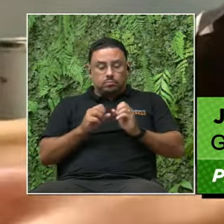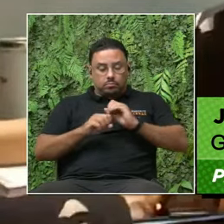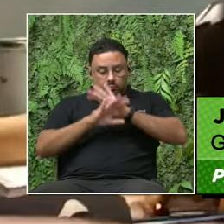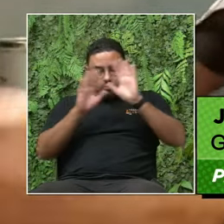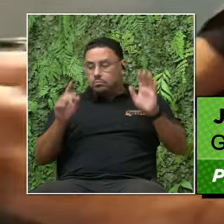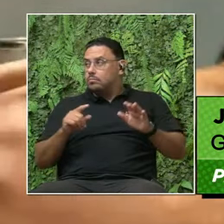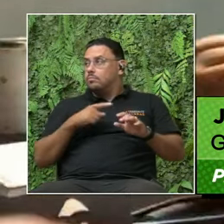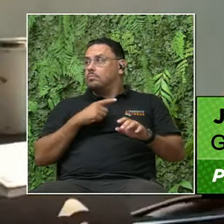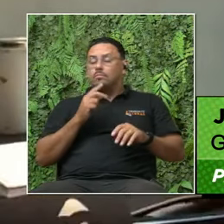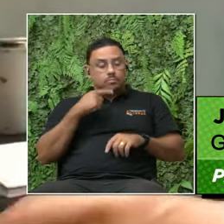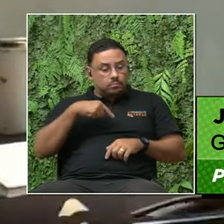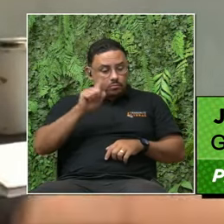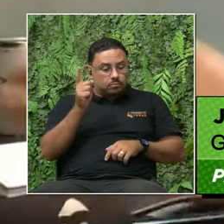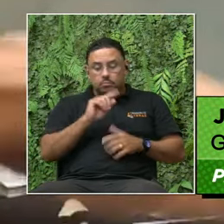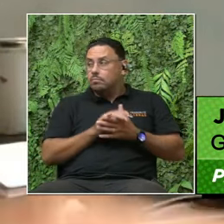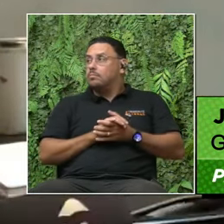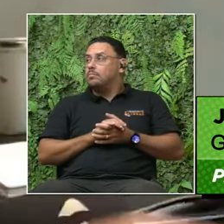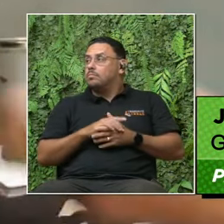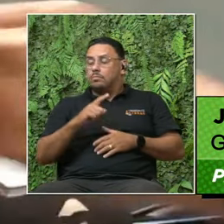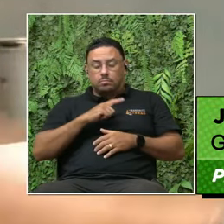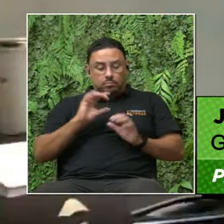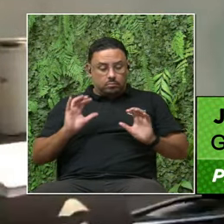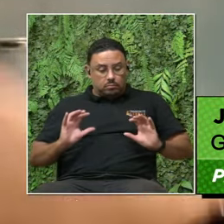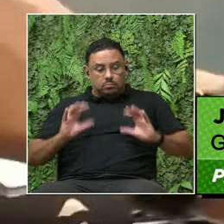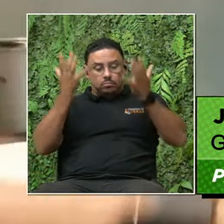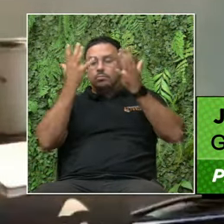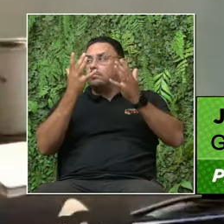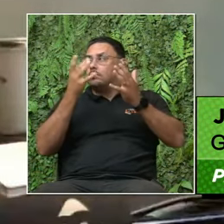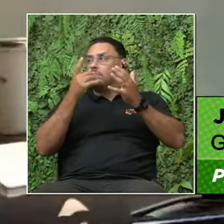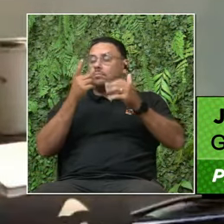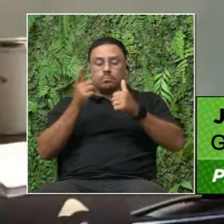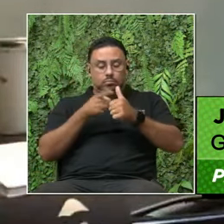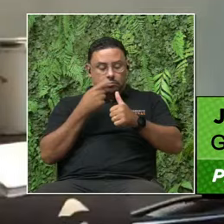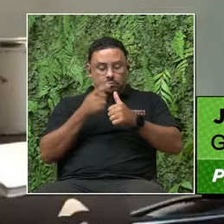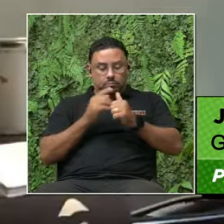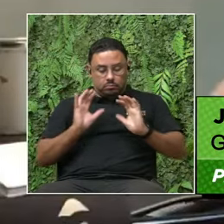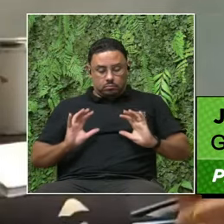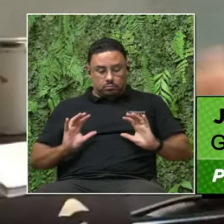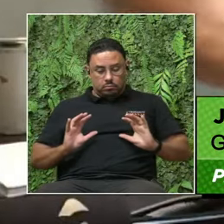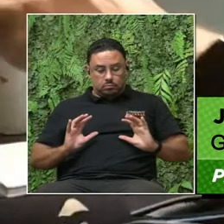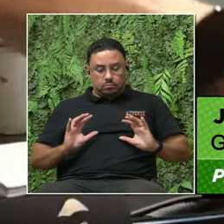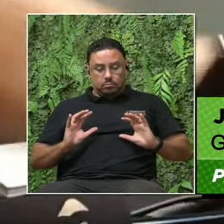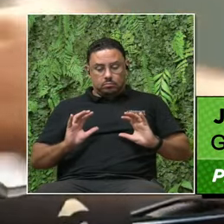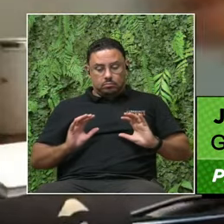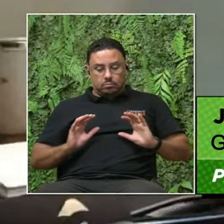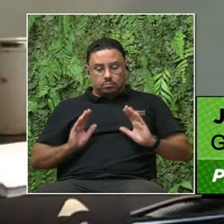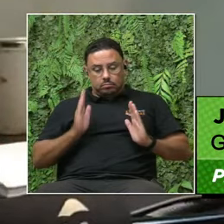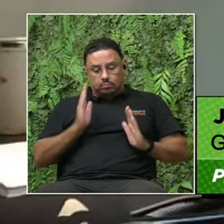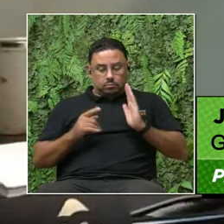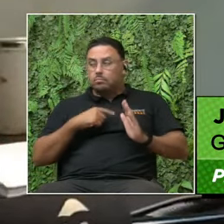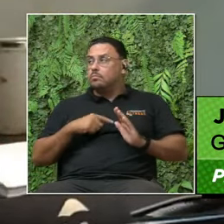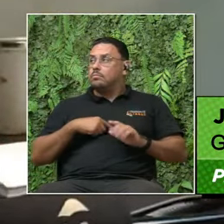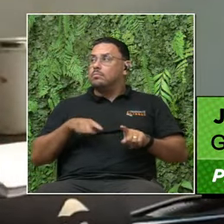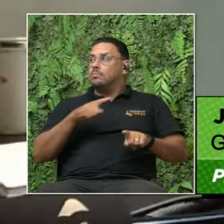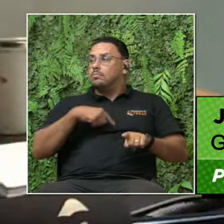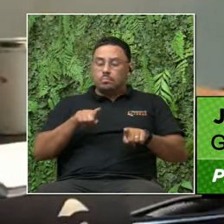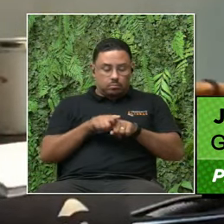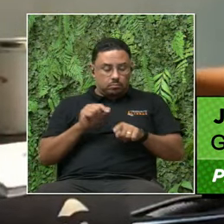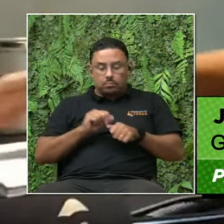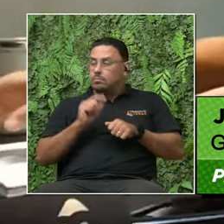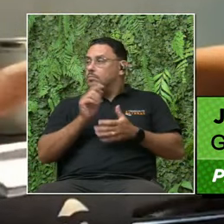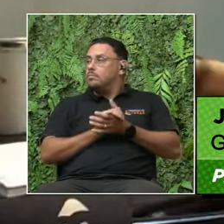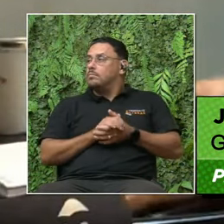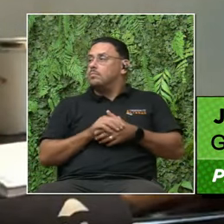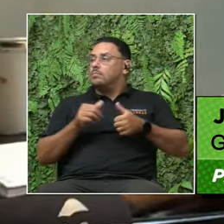não vai ter festa no primeiro tempo torcedor vai cantar vai mas nós não vamos não